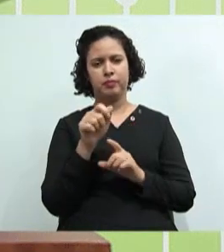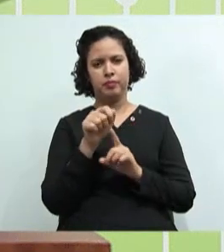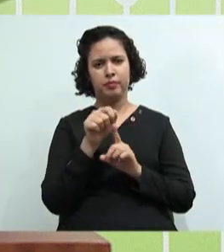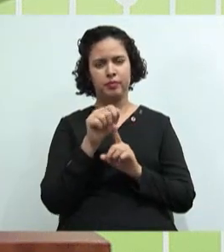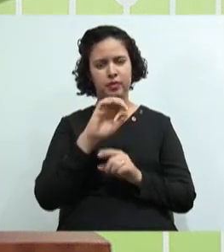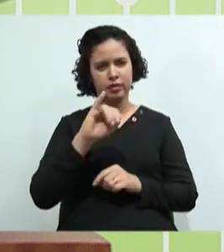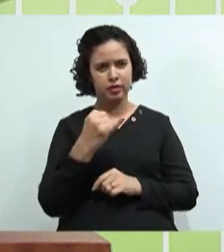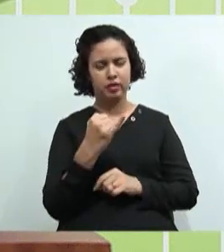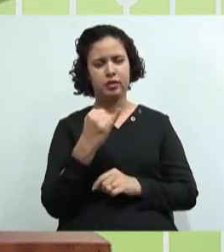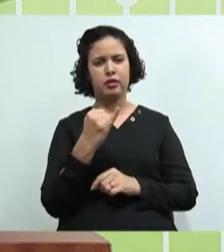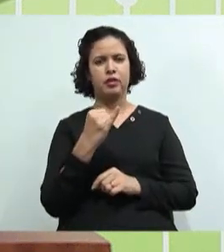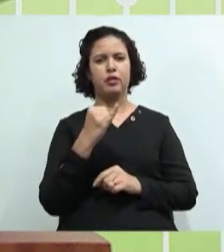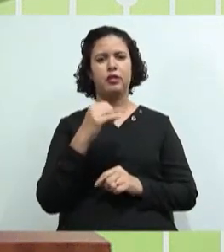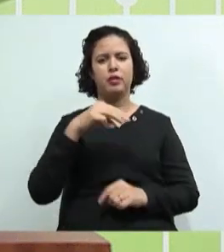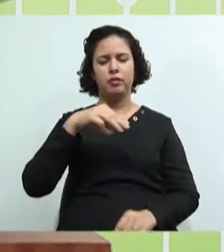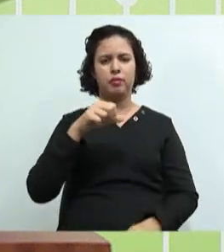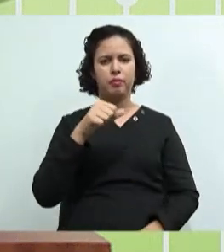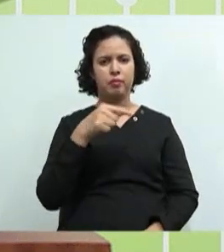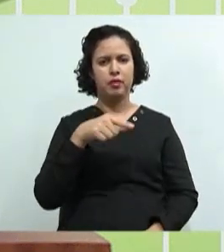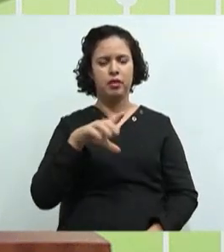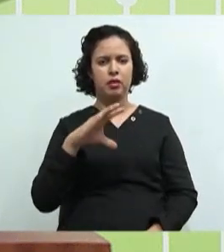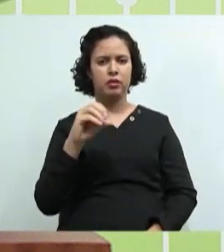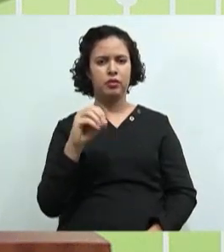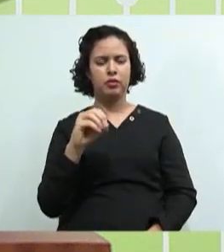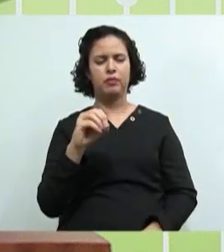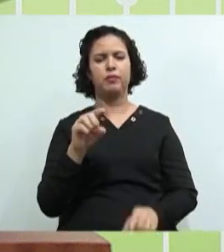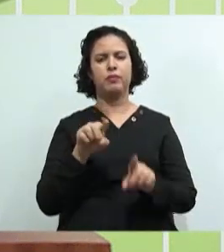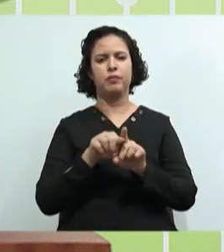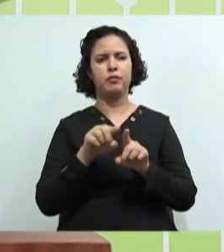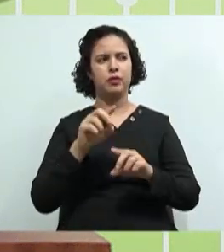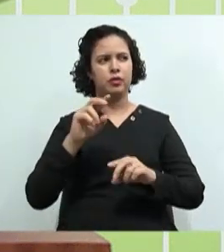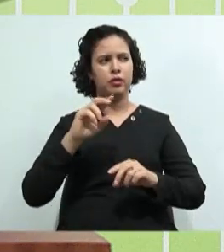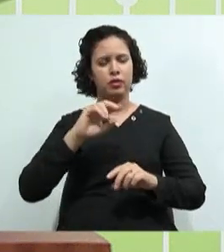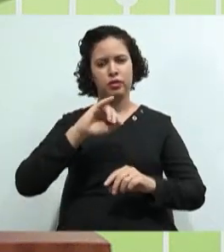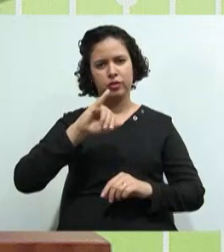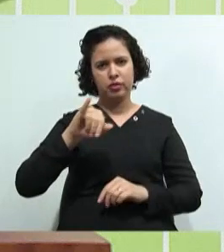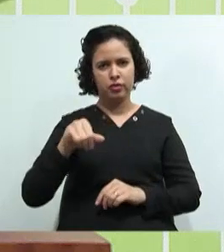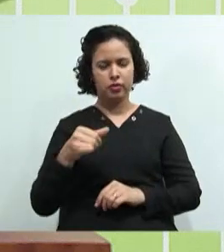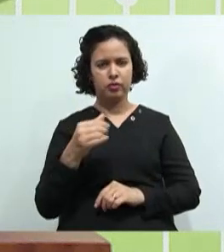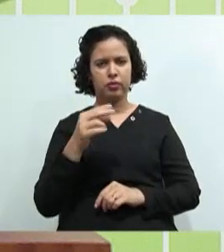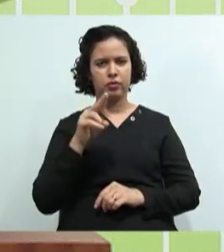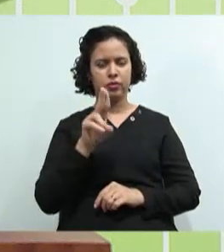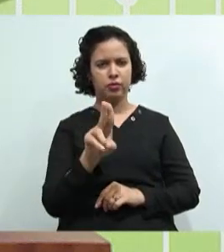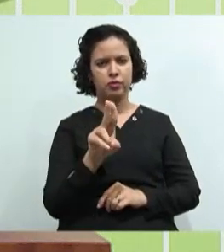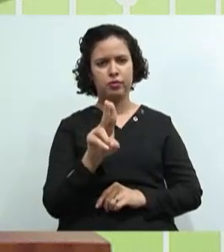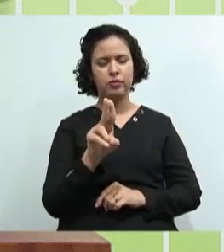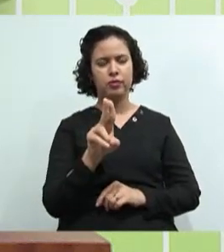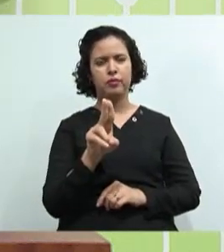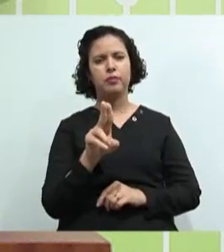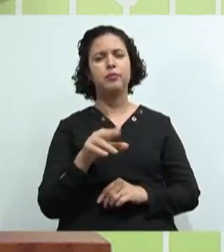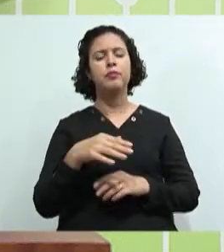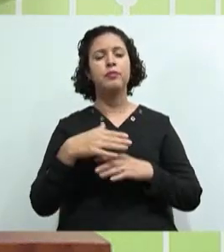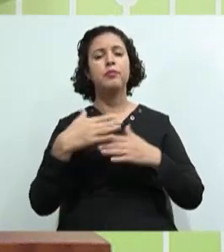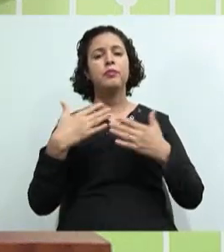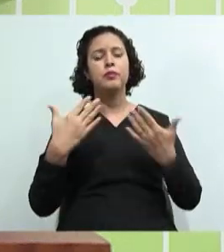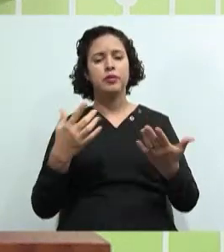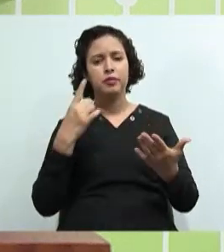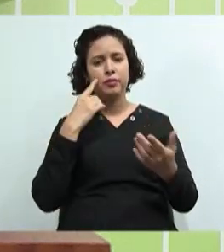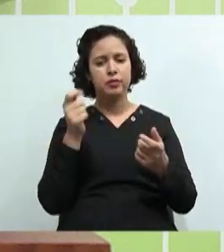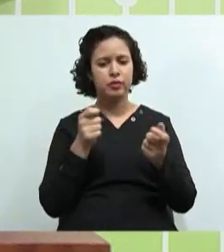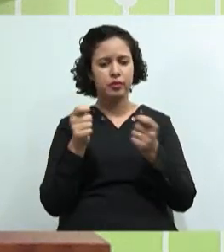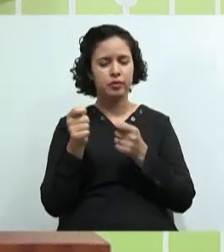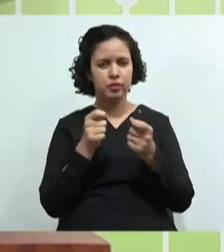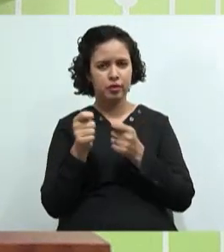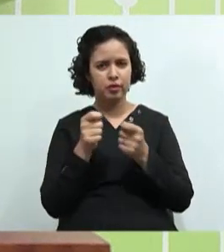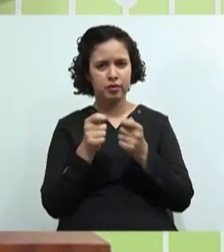De repente, chega lá em junho, como é que eu vou saber se eu alcancei 6.000? Porque eu estou no 6º mês e me ter 6. Aí eu vou verificar o meu controle.